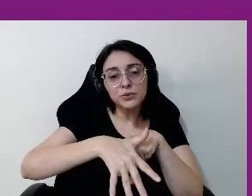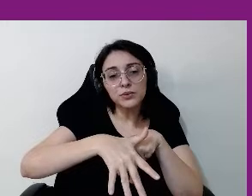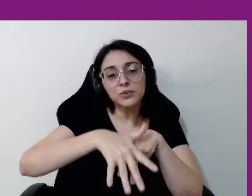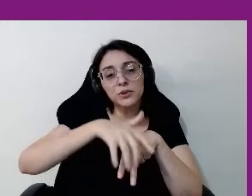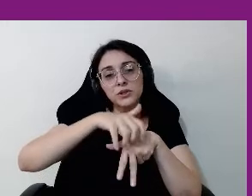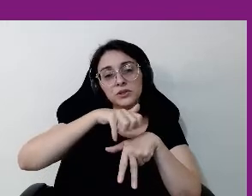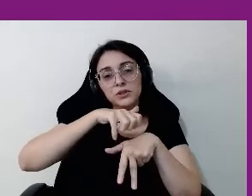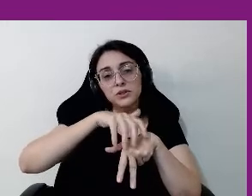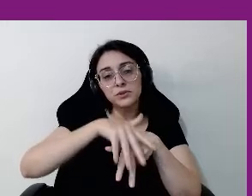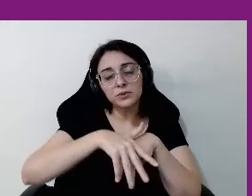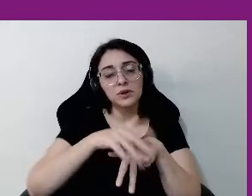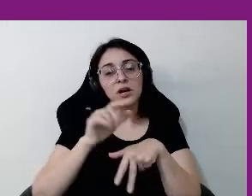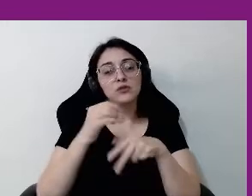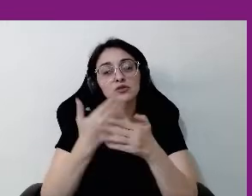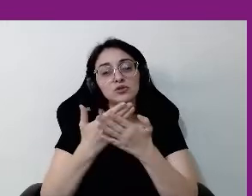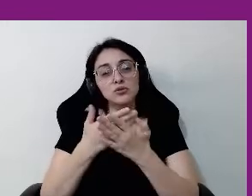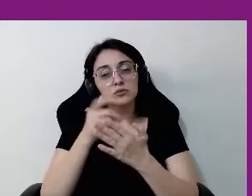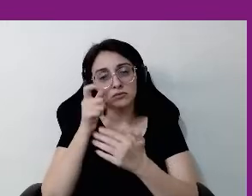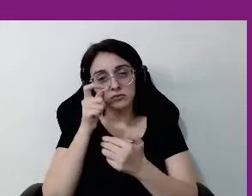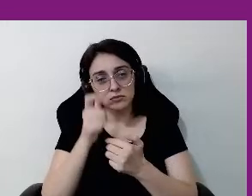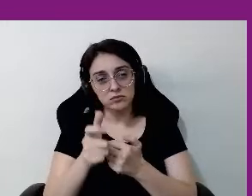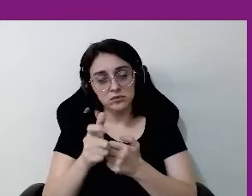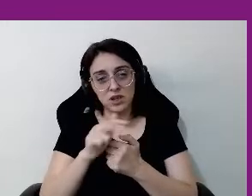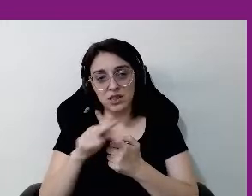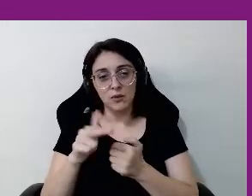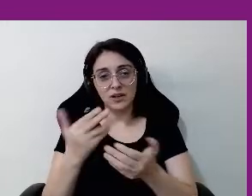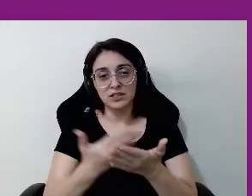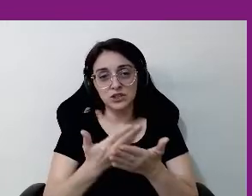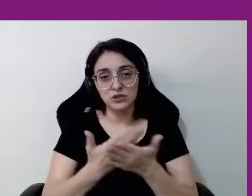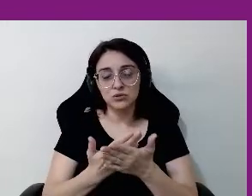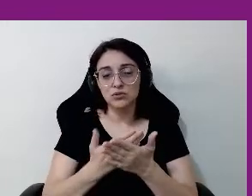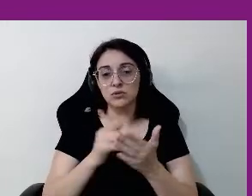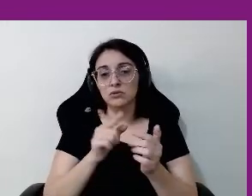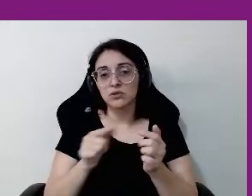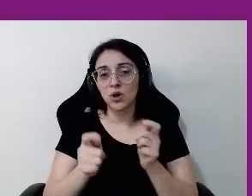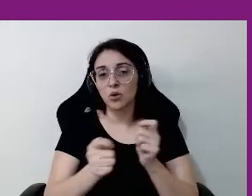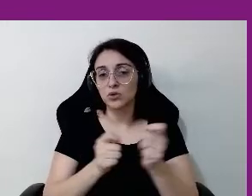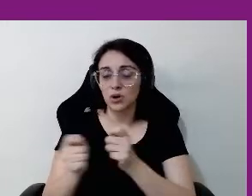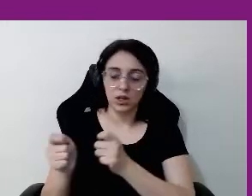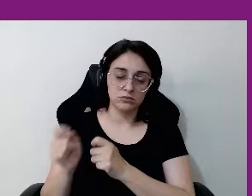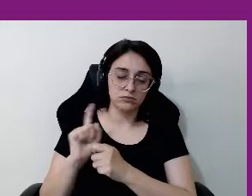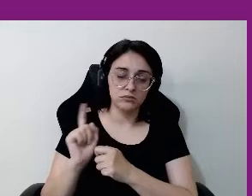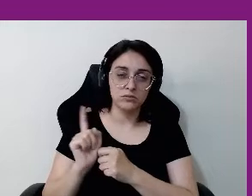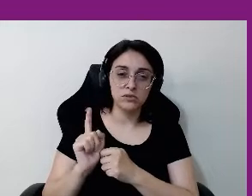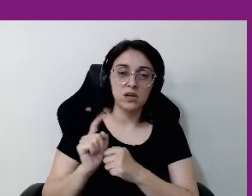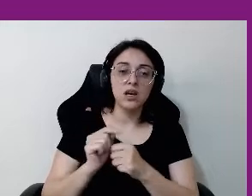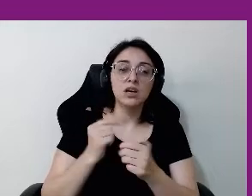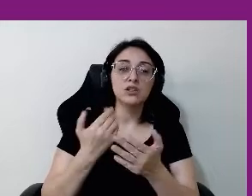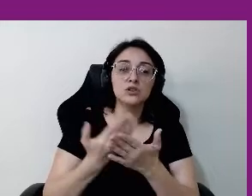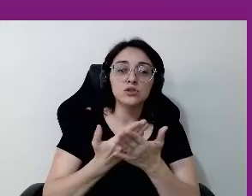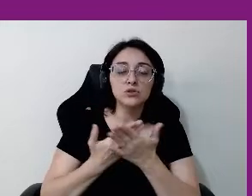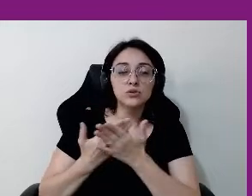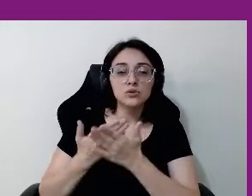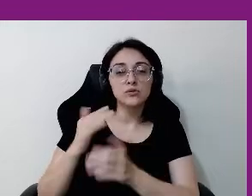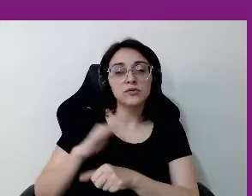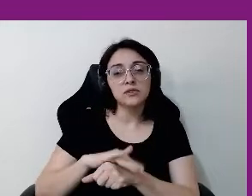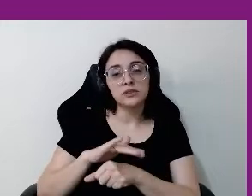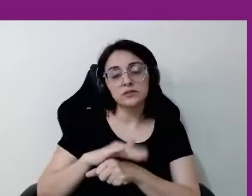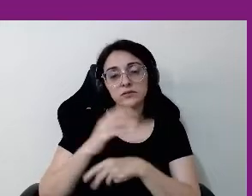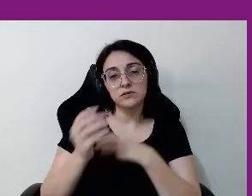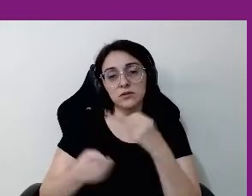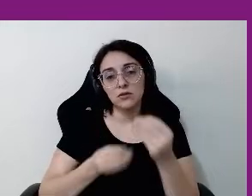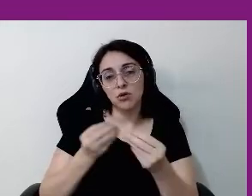estudo observacional, não é estudo randomizado, controlado, foi um estudo realizado